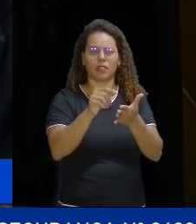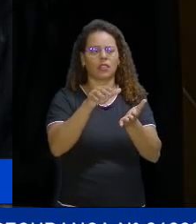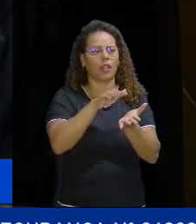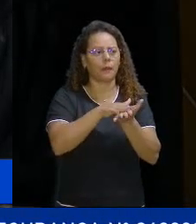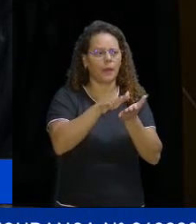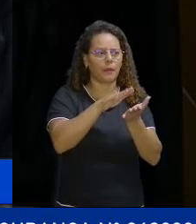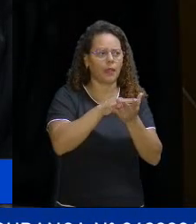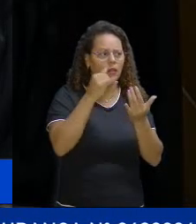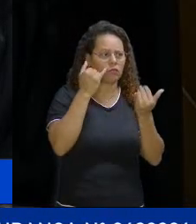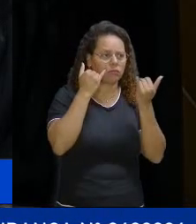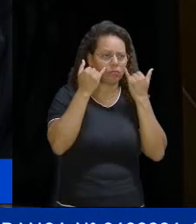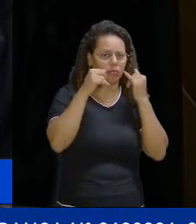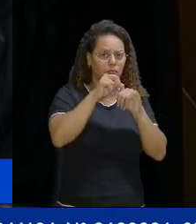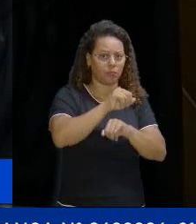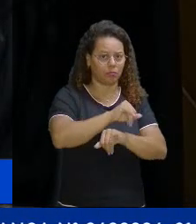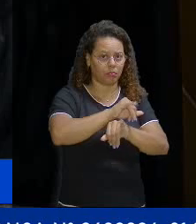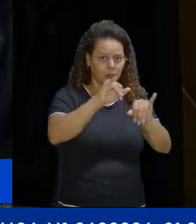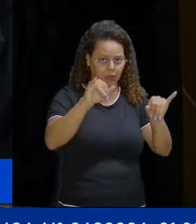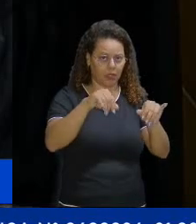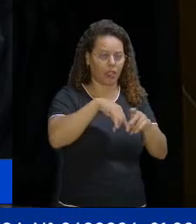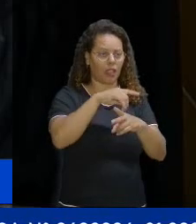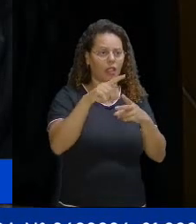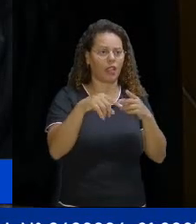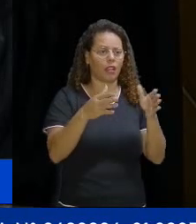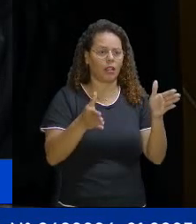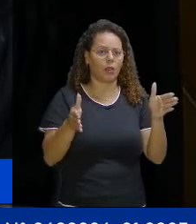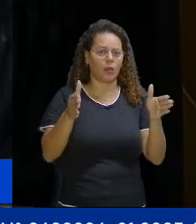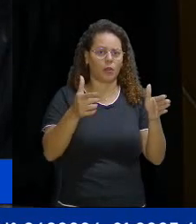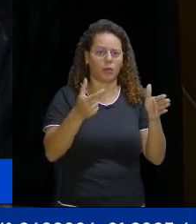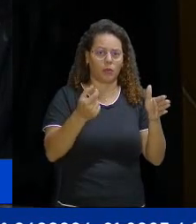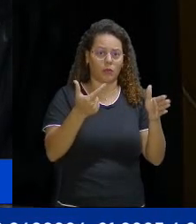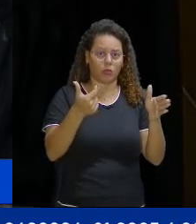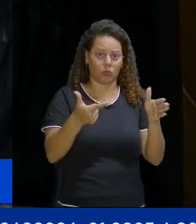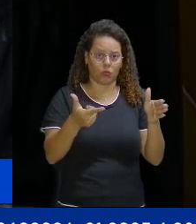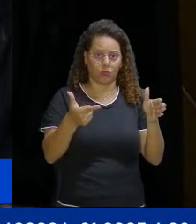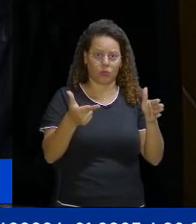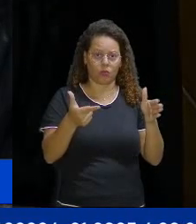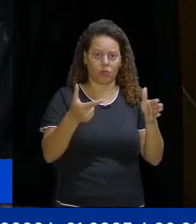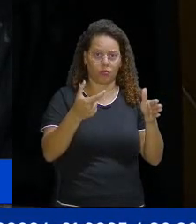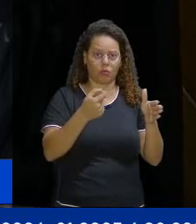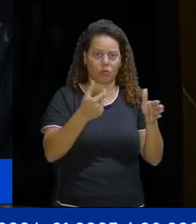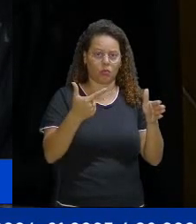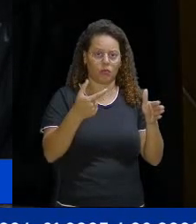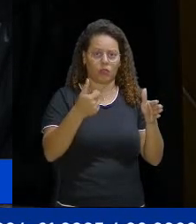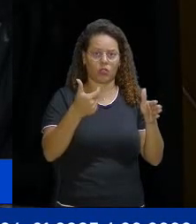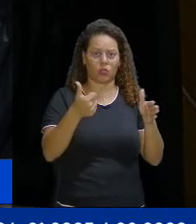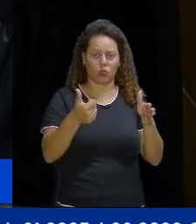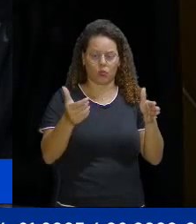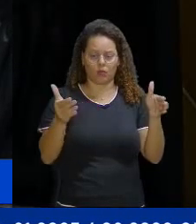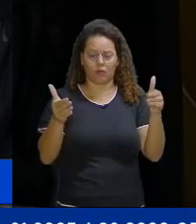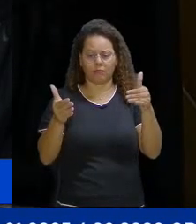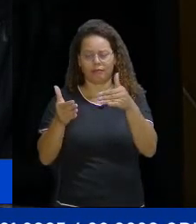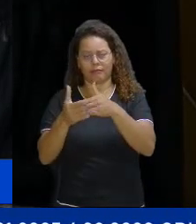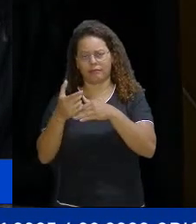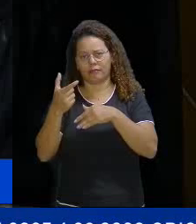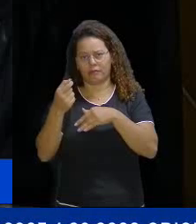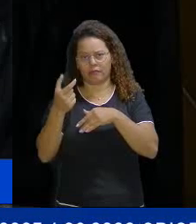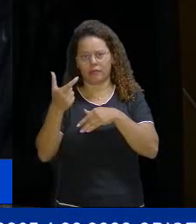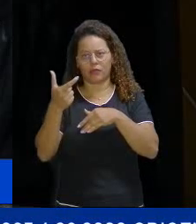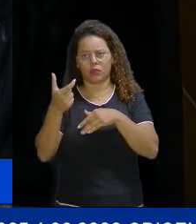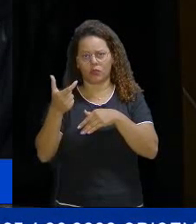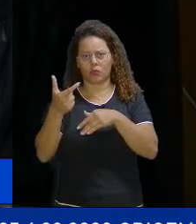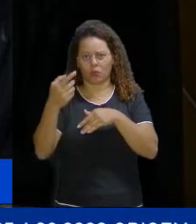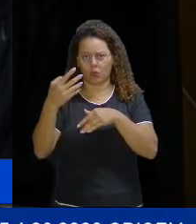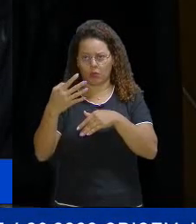com publicidade do município de 2021 a 2024 e que a multa imposta não é suficiente para garantir